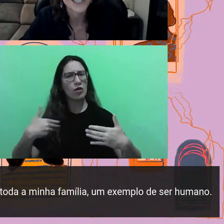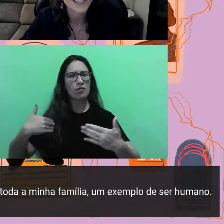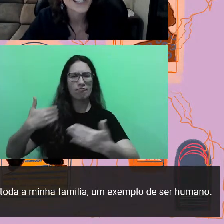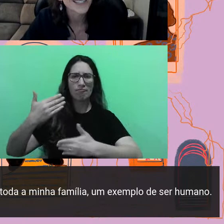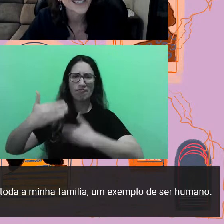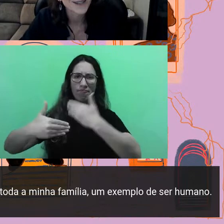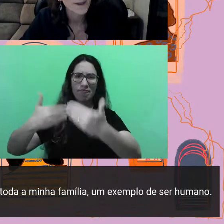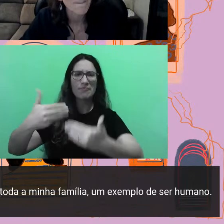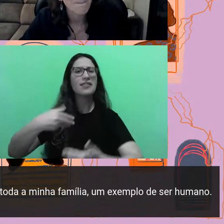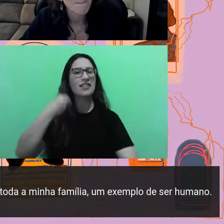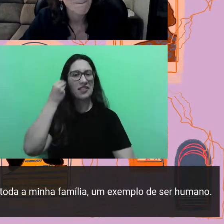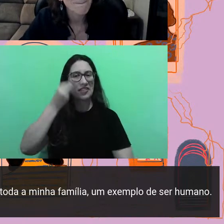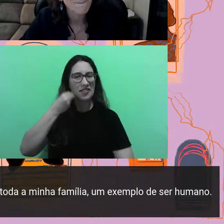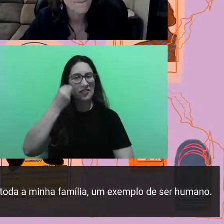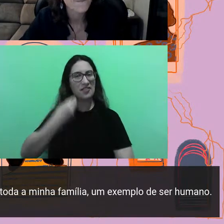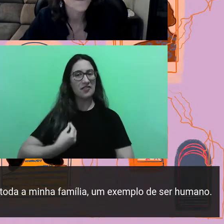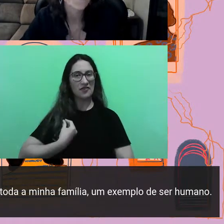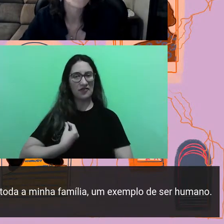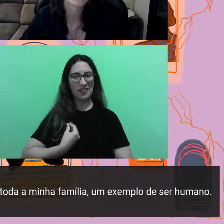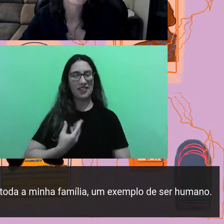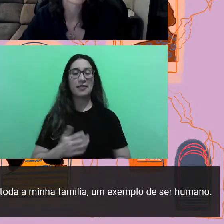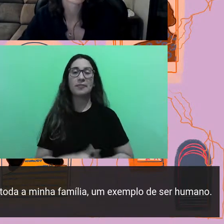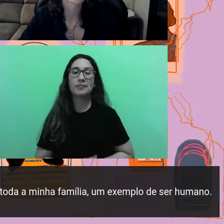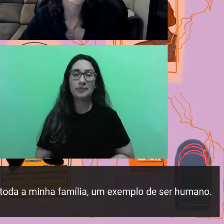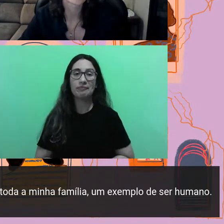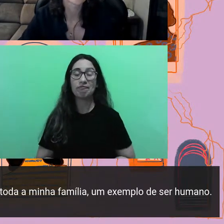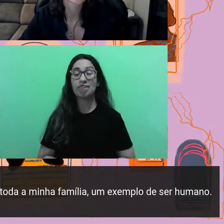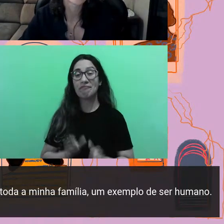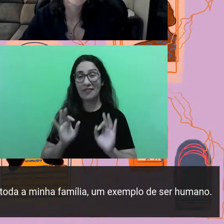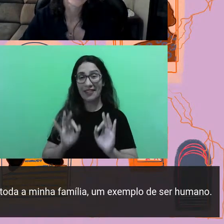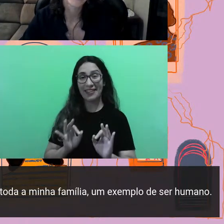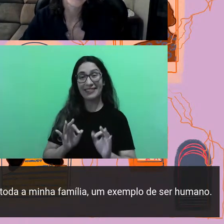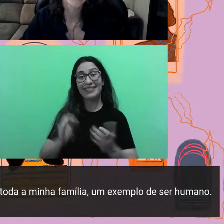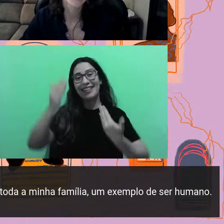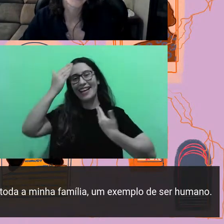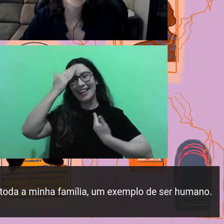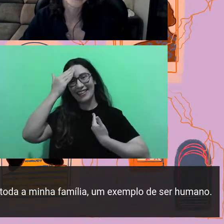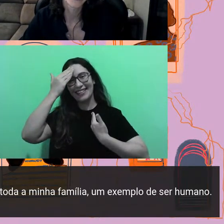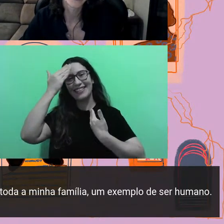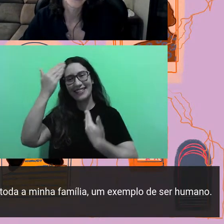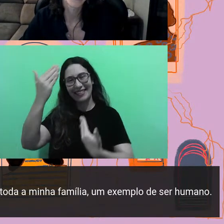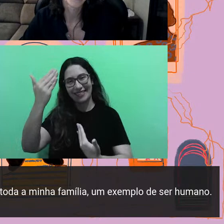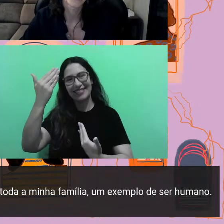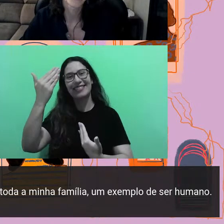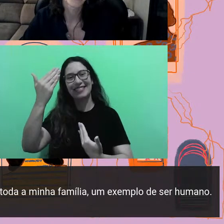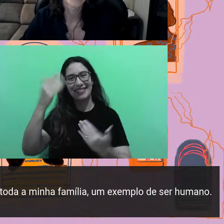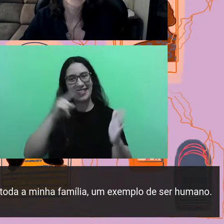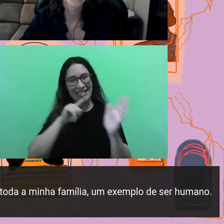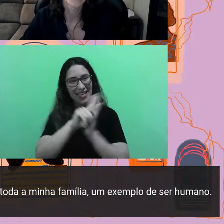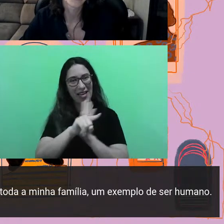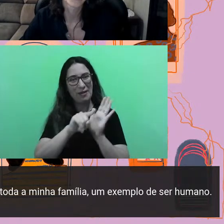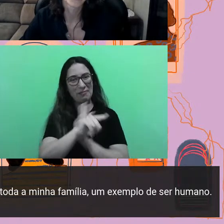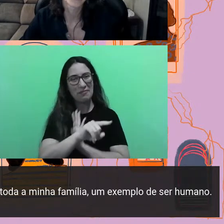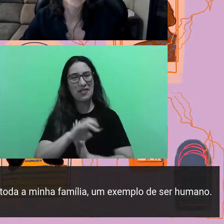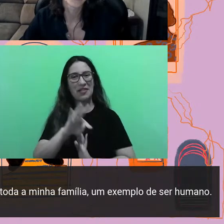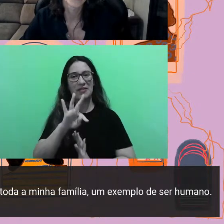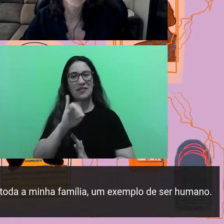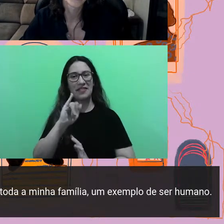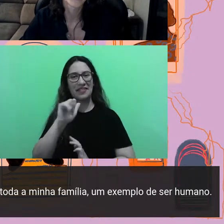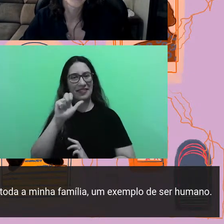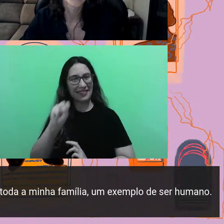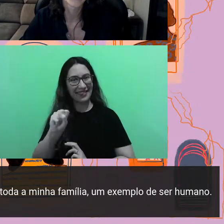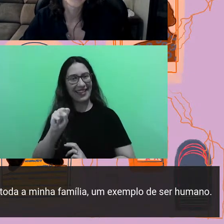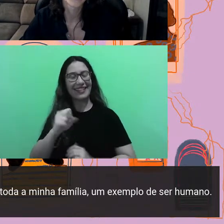assim. Bem, ó, primeiramente, agradecer a pergunta da Thaís. Poxa, uma